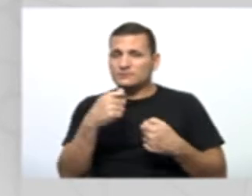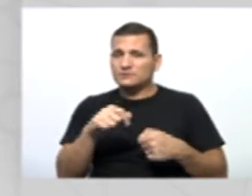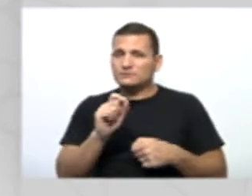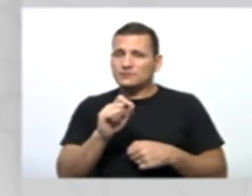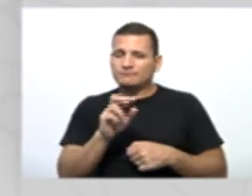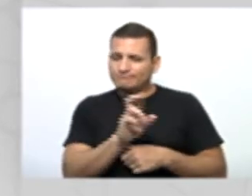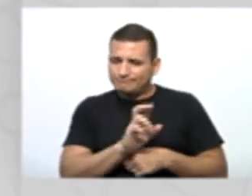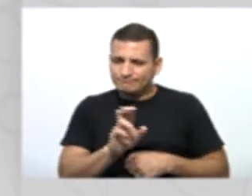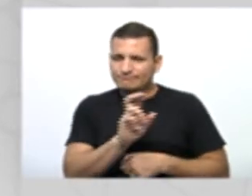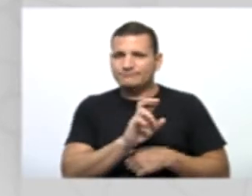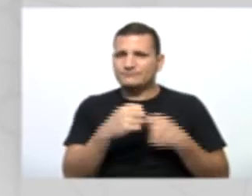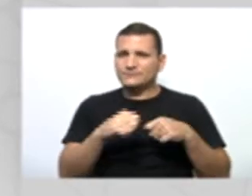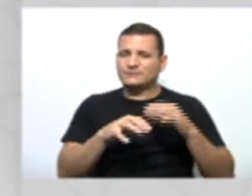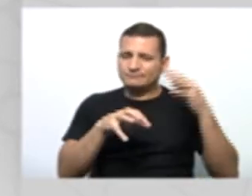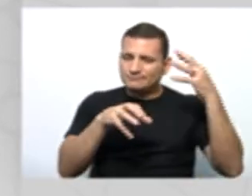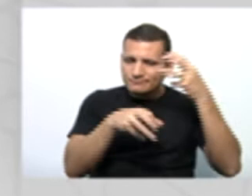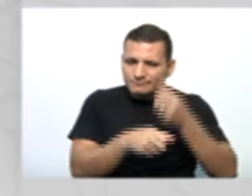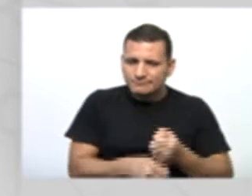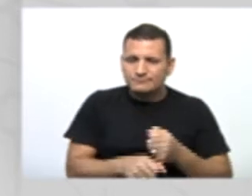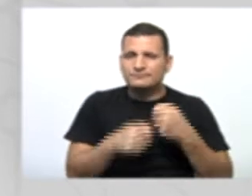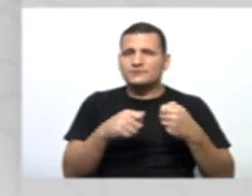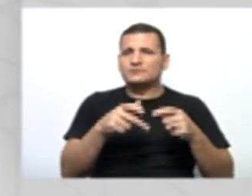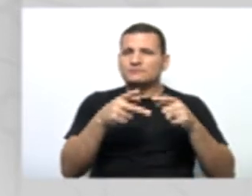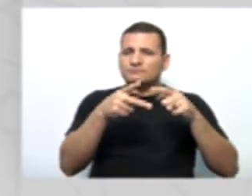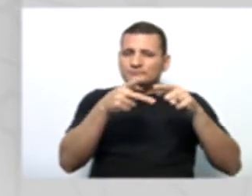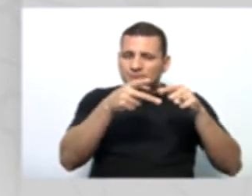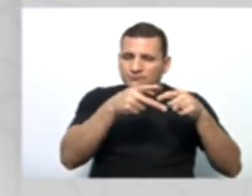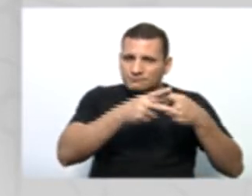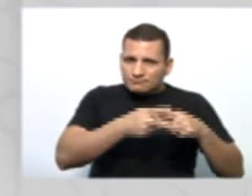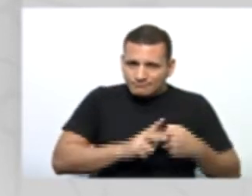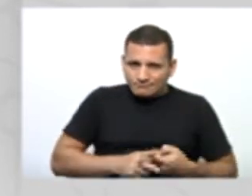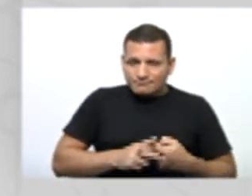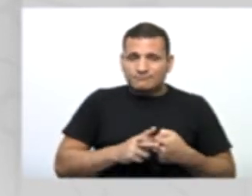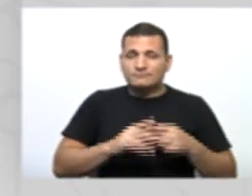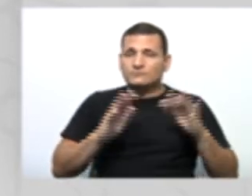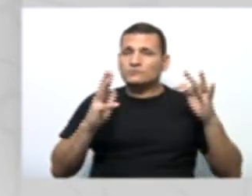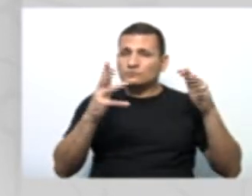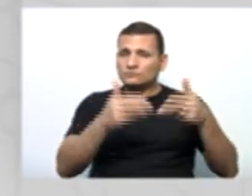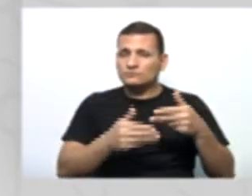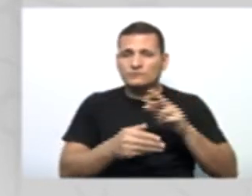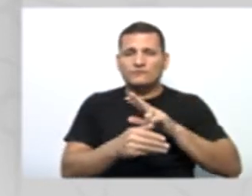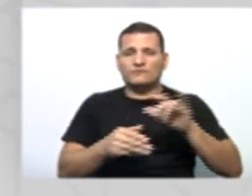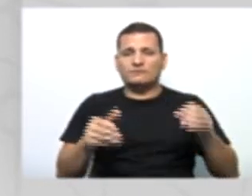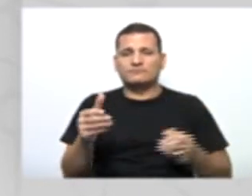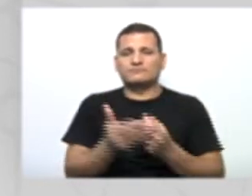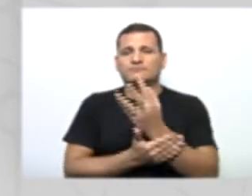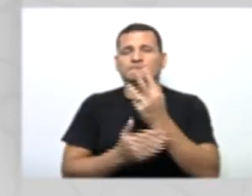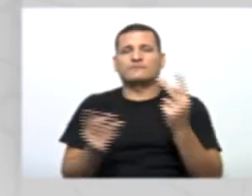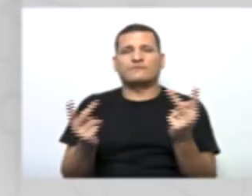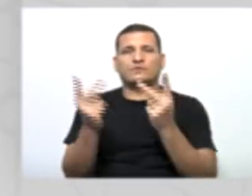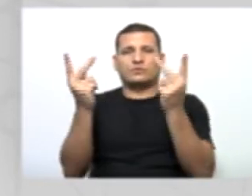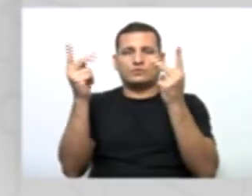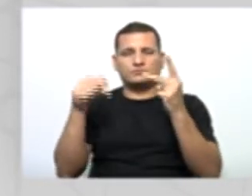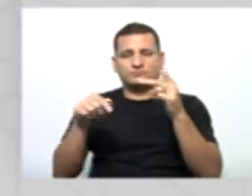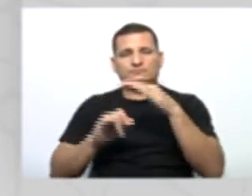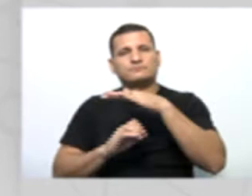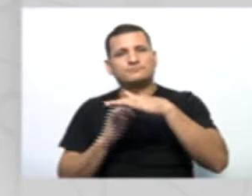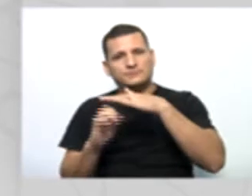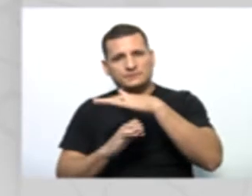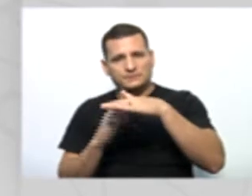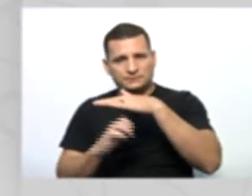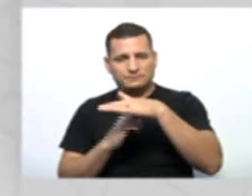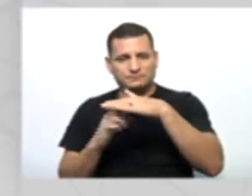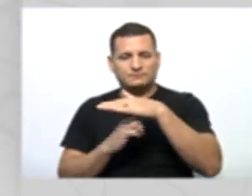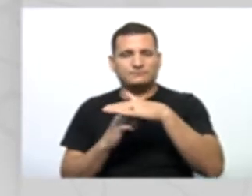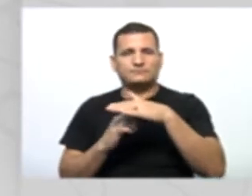ser revisado, ele precisa ser corrigido. E tudo isso vai formar os valores da organização, os valores da